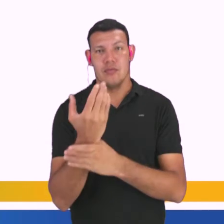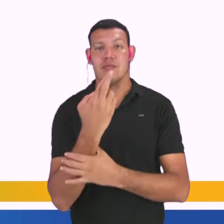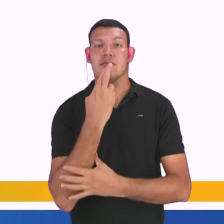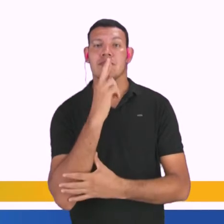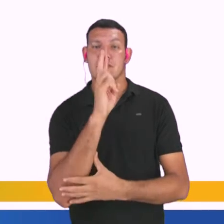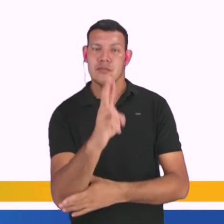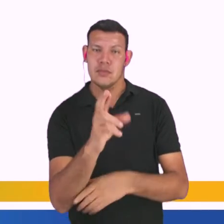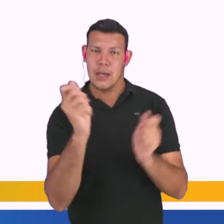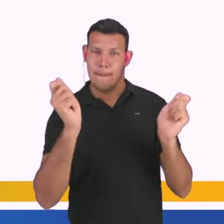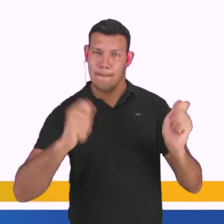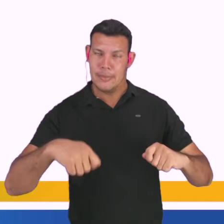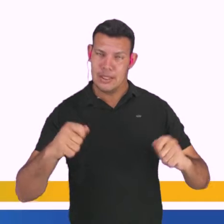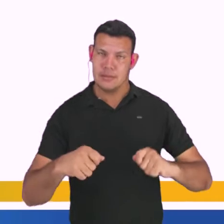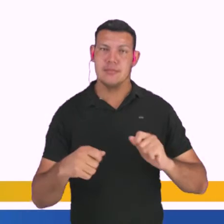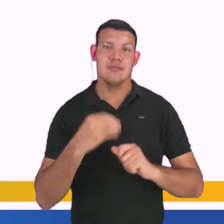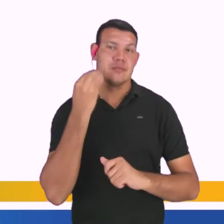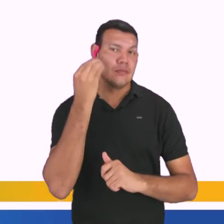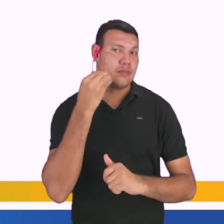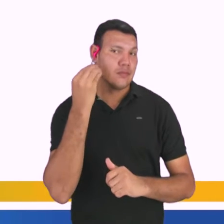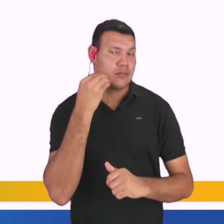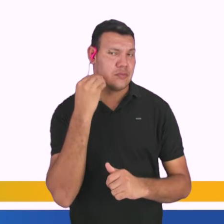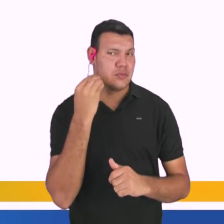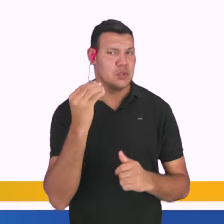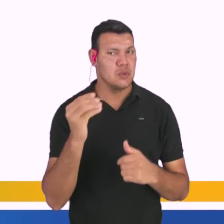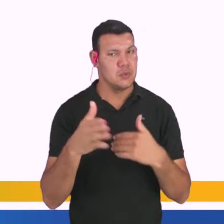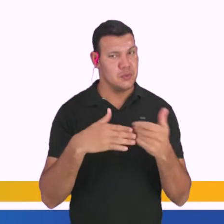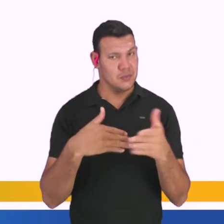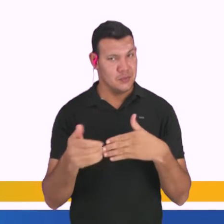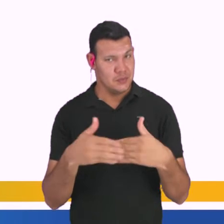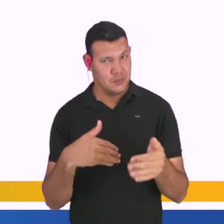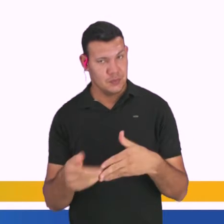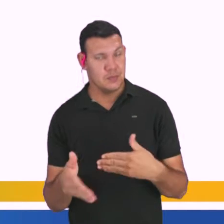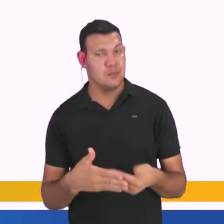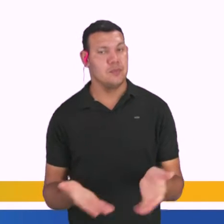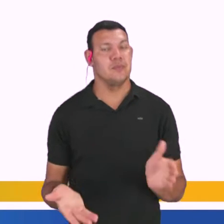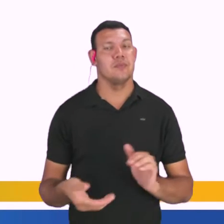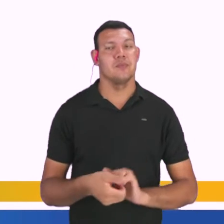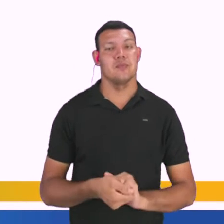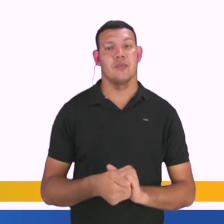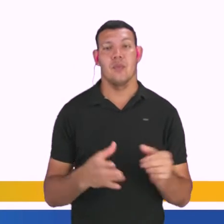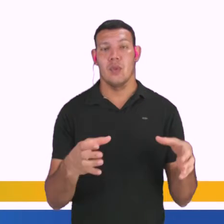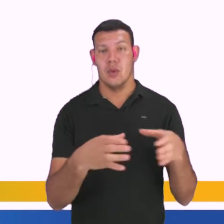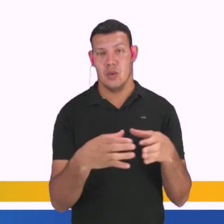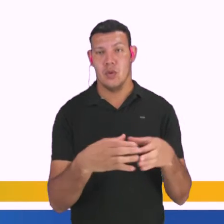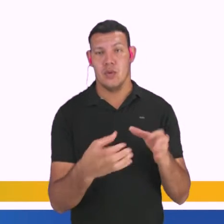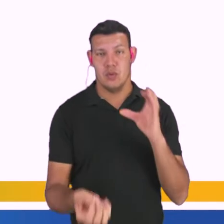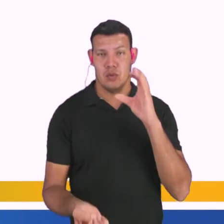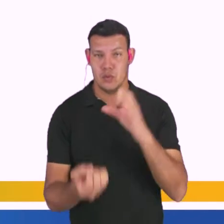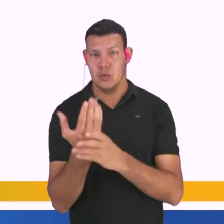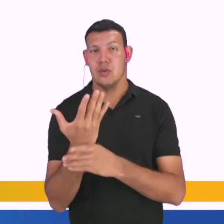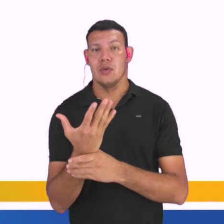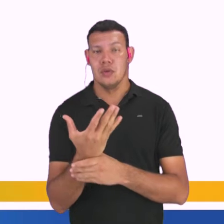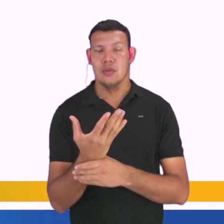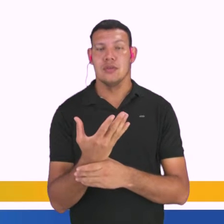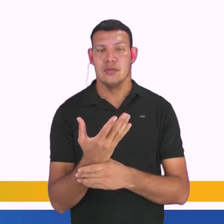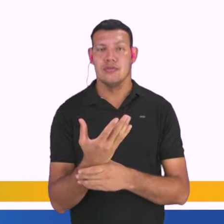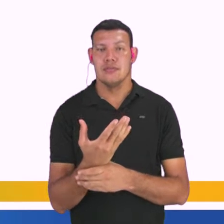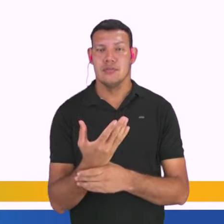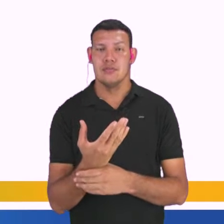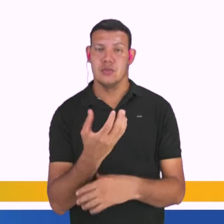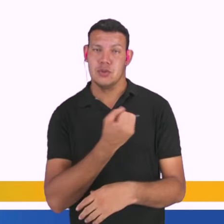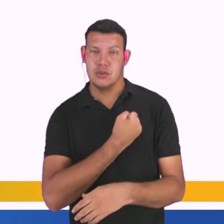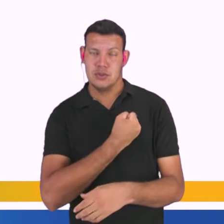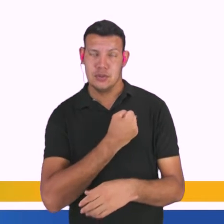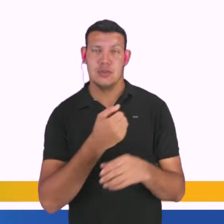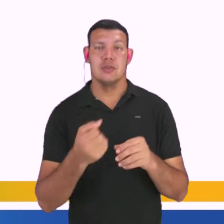resultados possíveis de um experimento aleatório em outras palavras é o conjunto formado por todos os pontos